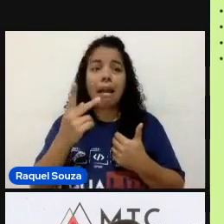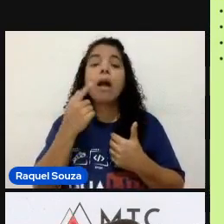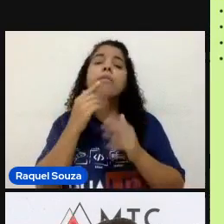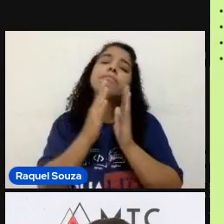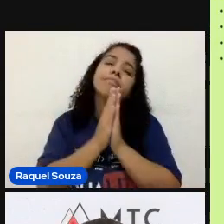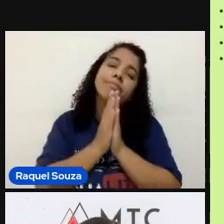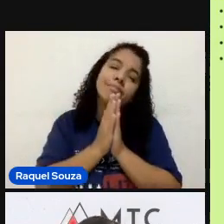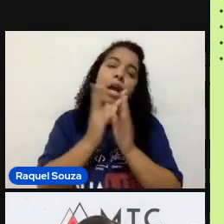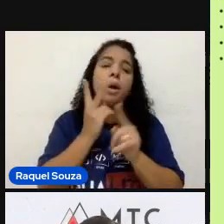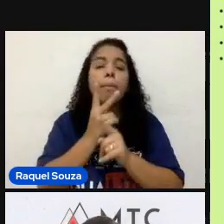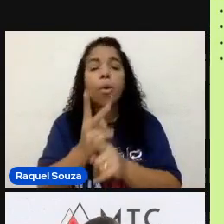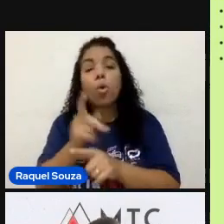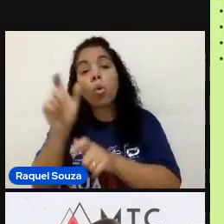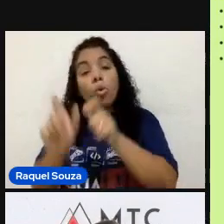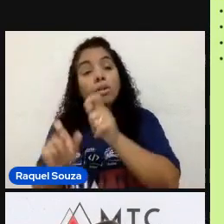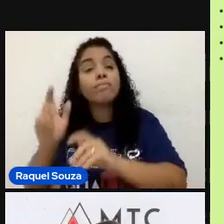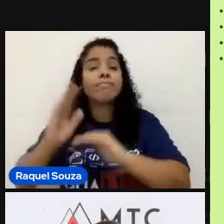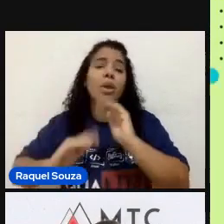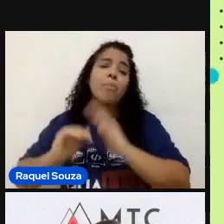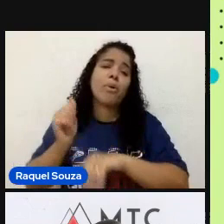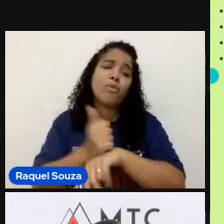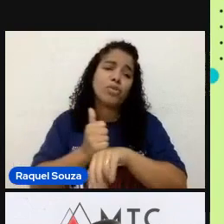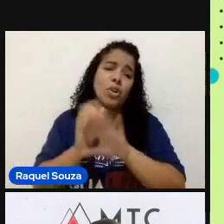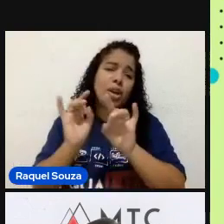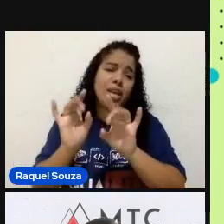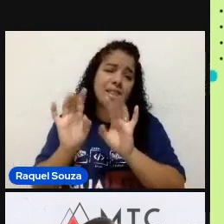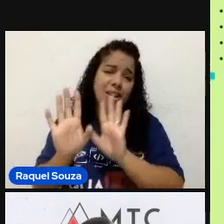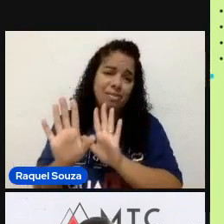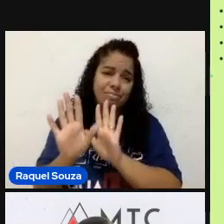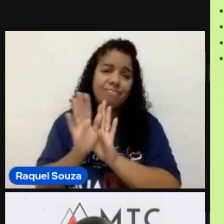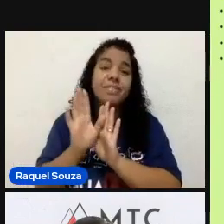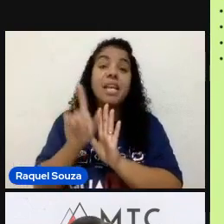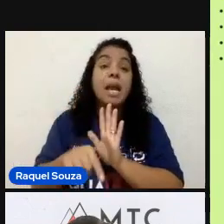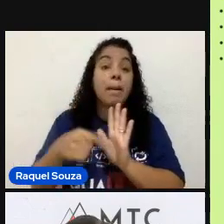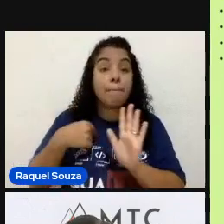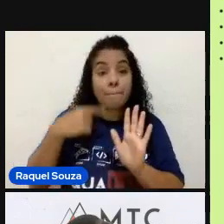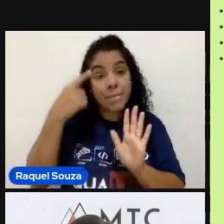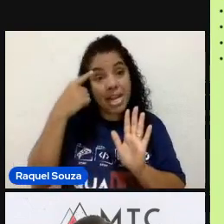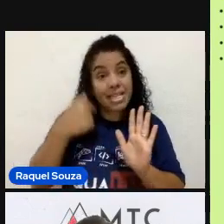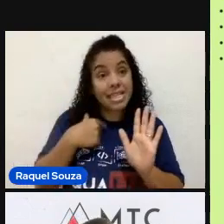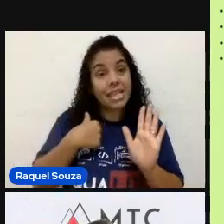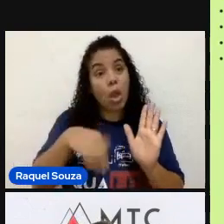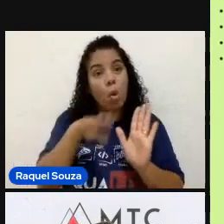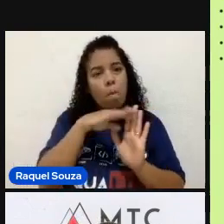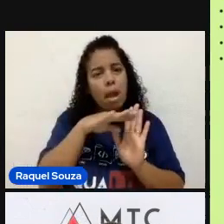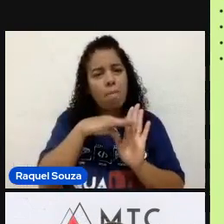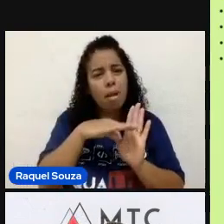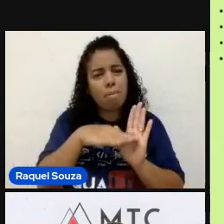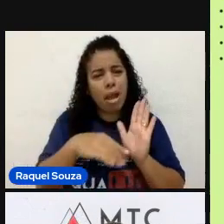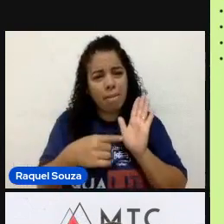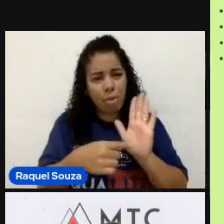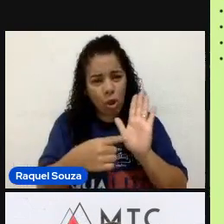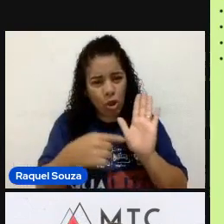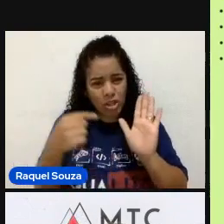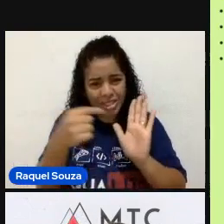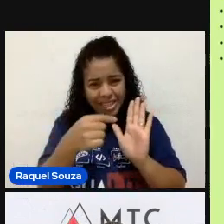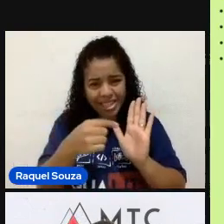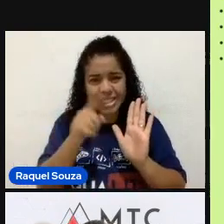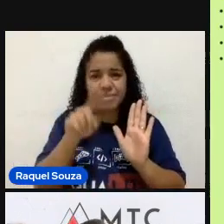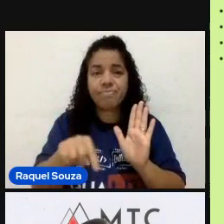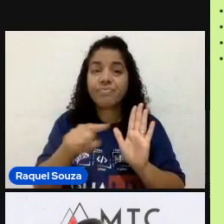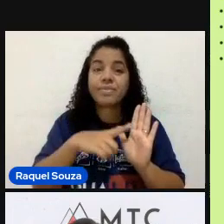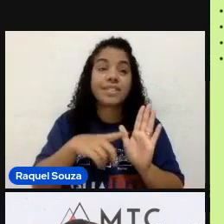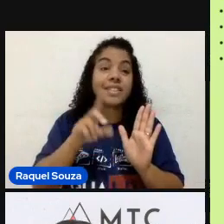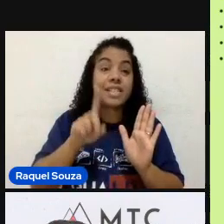um especialista, tá? Não achem que a lista que eu passei aqui é uma lista que é